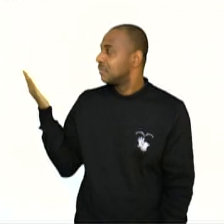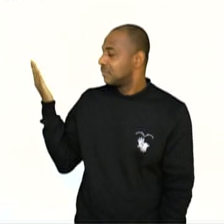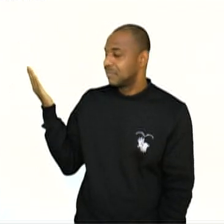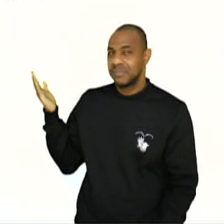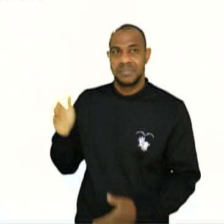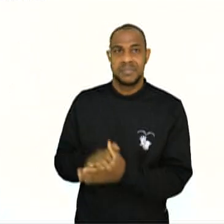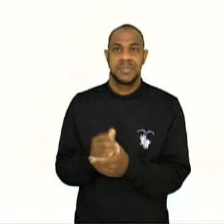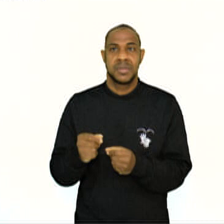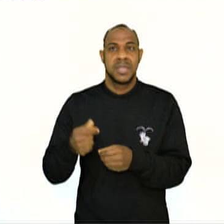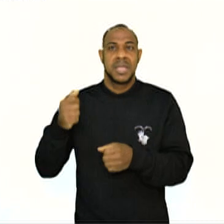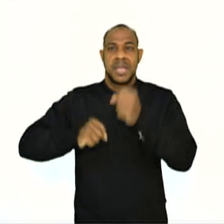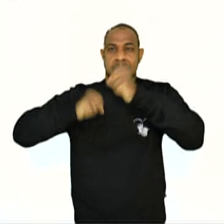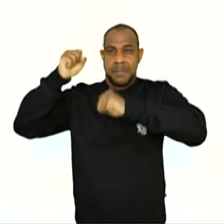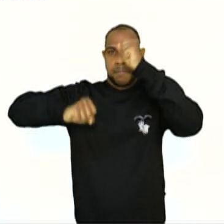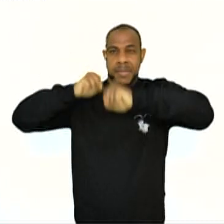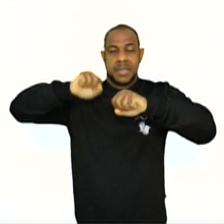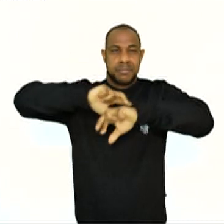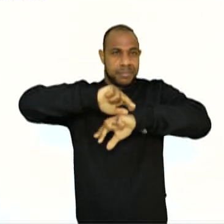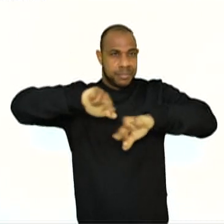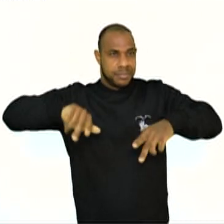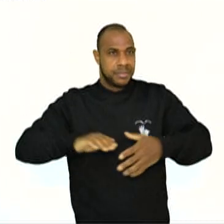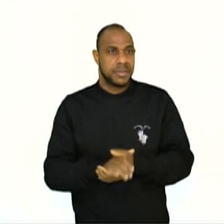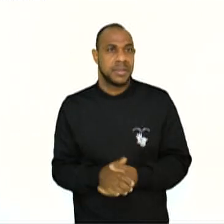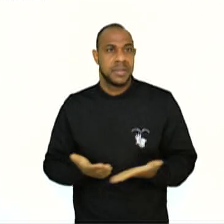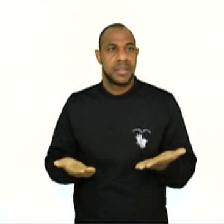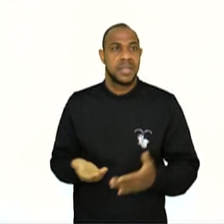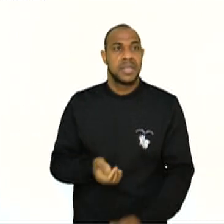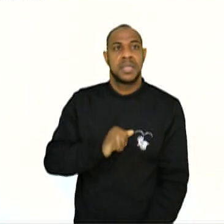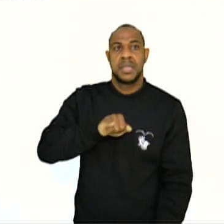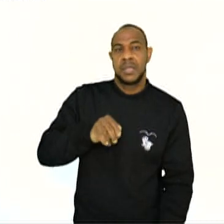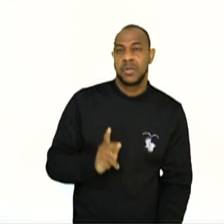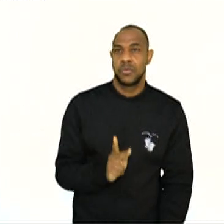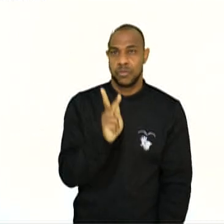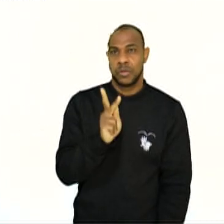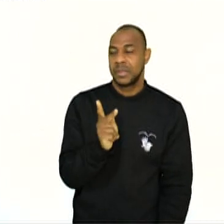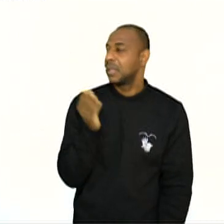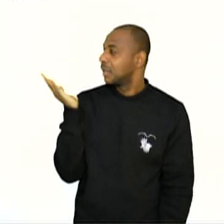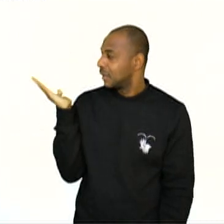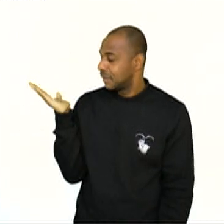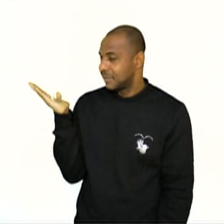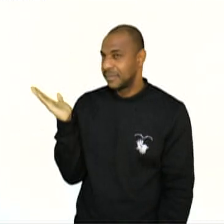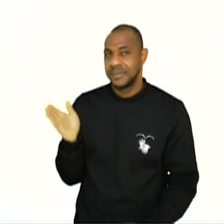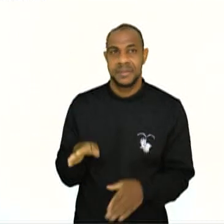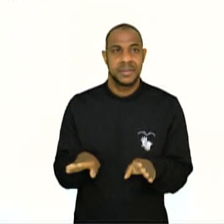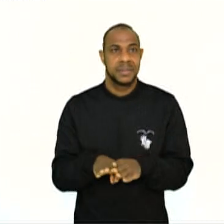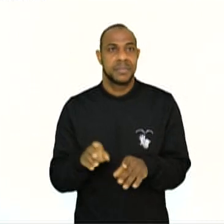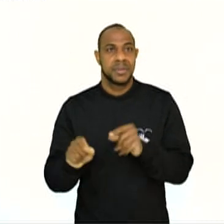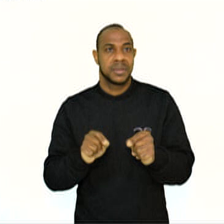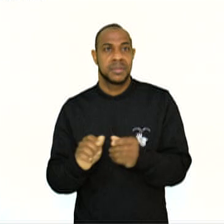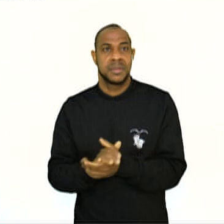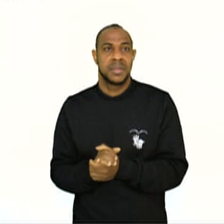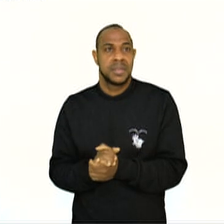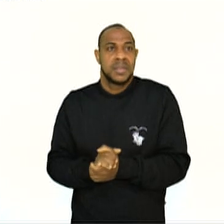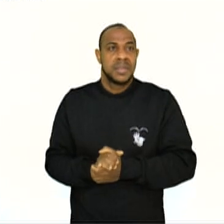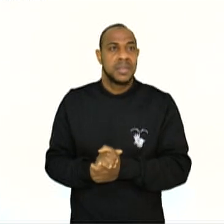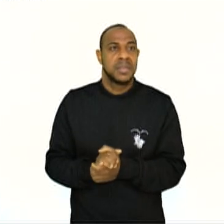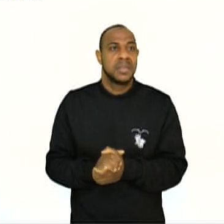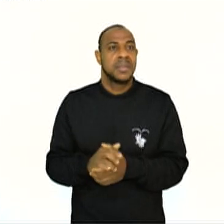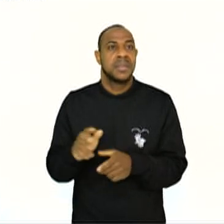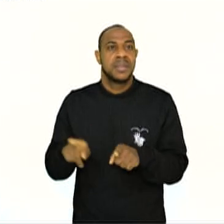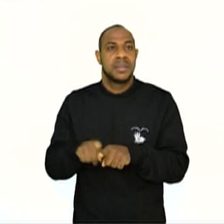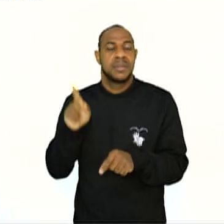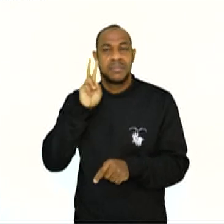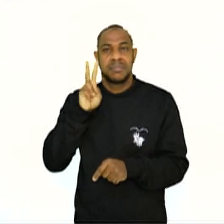principalmente a Petrobras. Do governo Juscelino Kubitschek, que é um intervencionismo estatal também desenvolvimentista, lembramos um